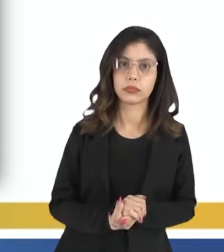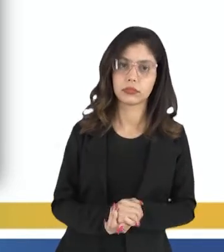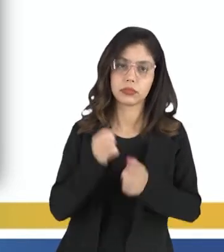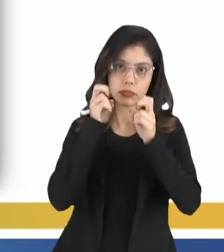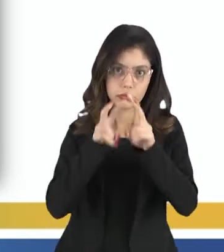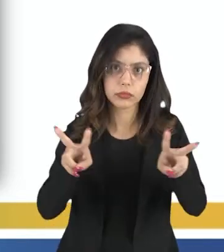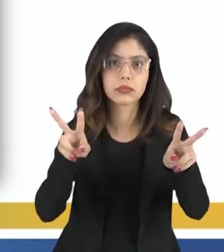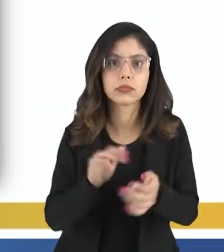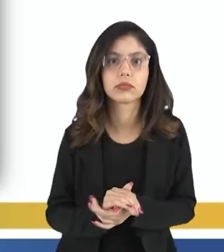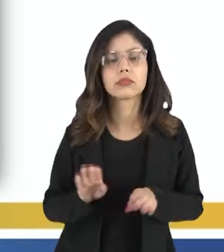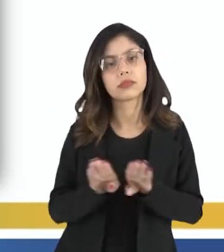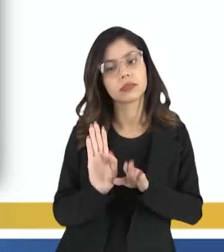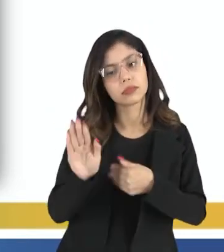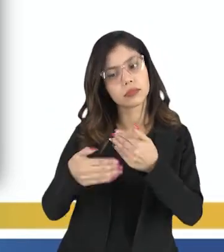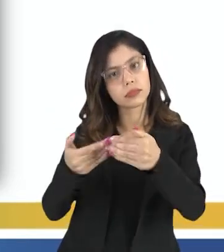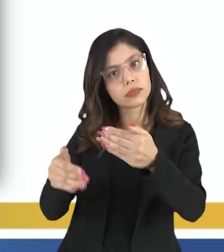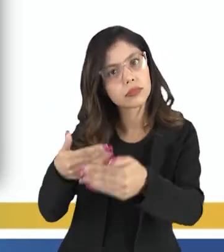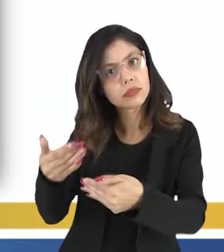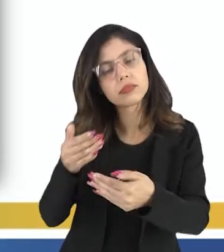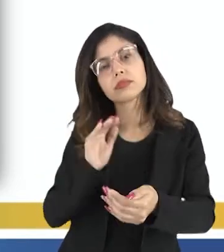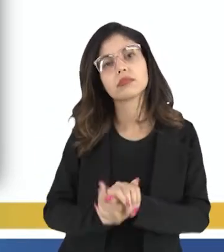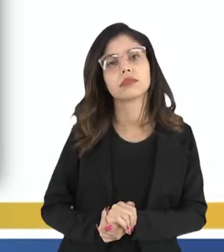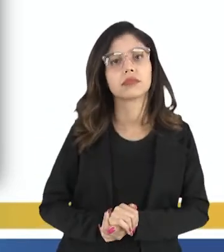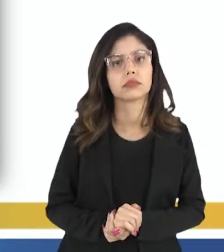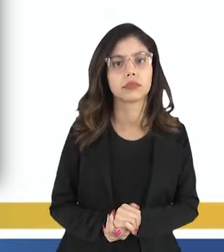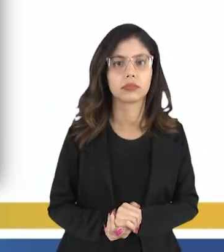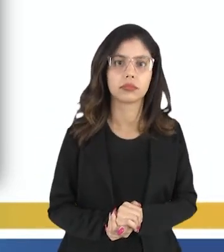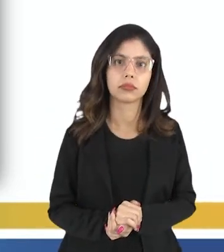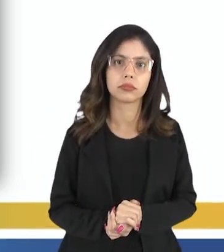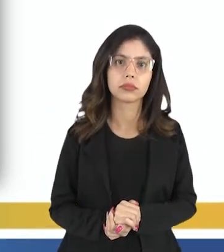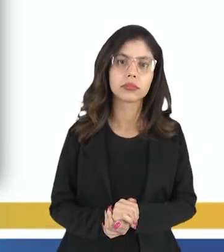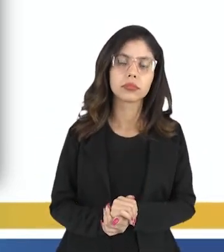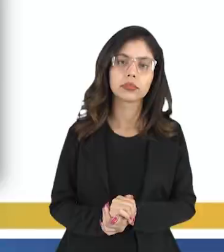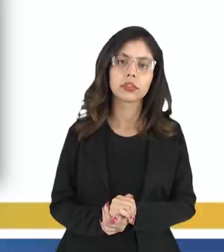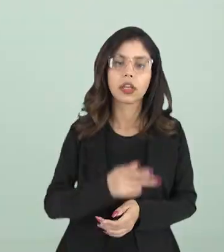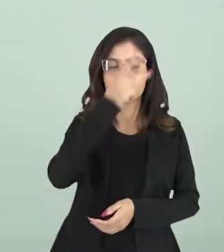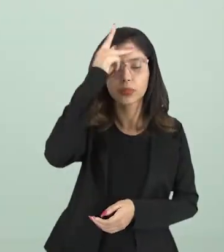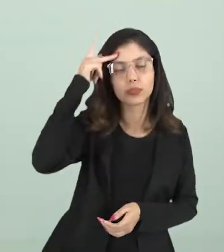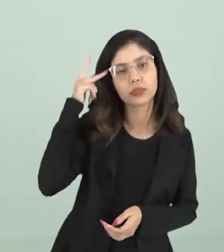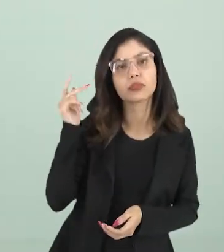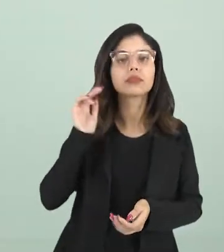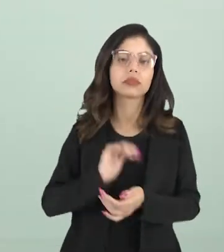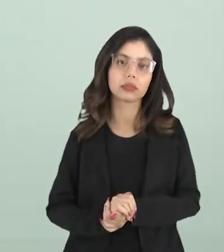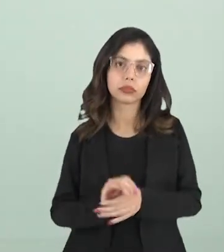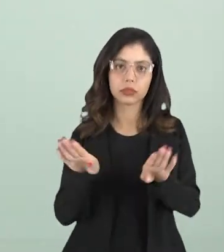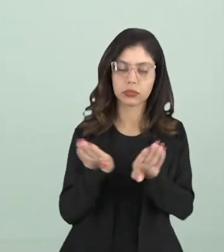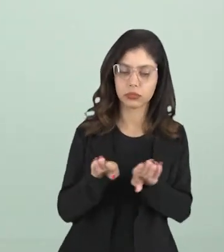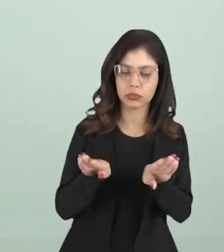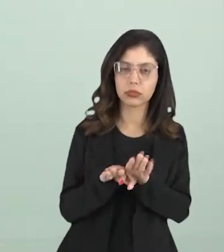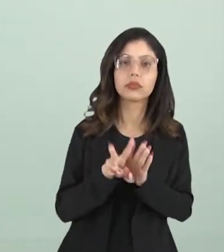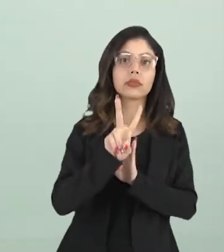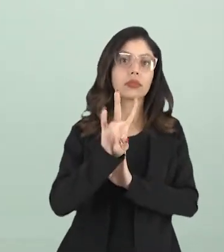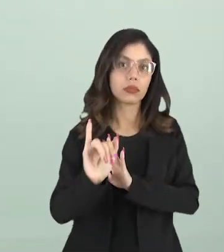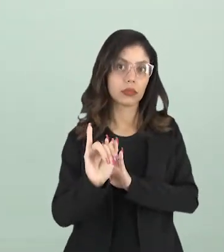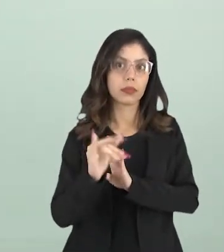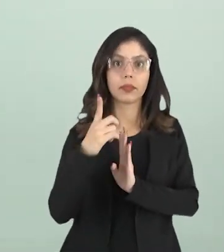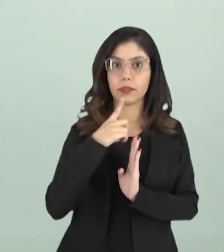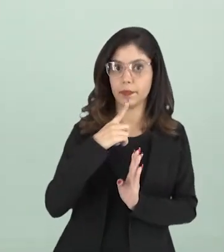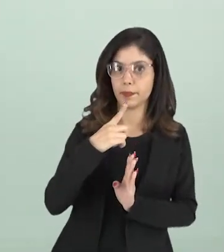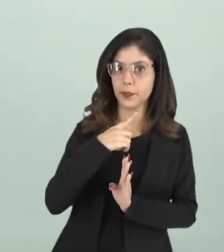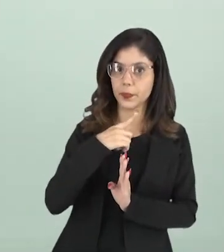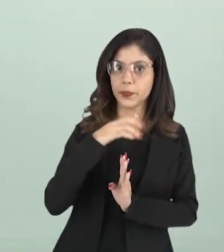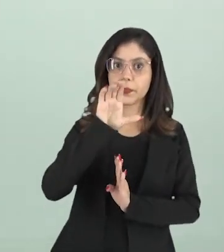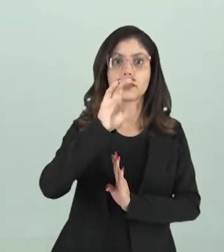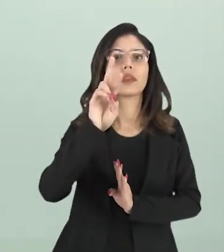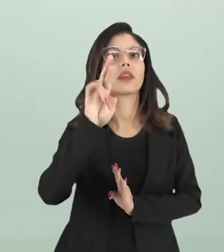processo eleitoral, ele acaba culminando na eleição de pessoas que vão ocupar cargos